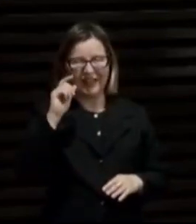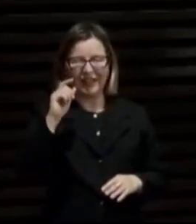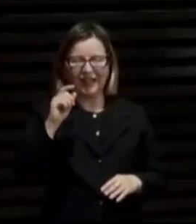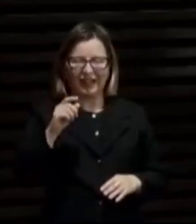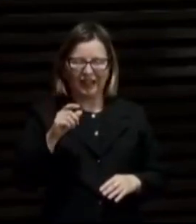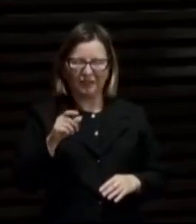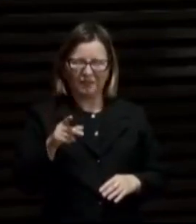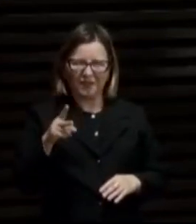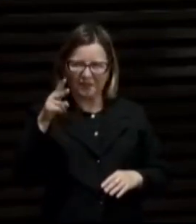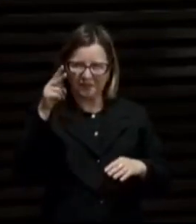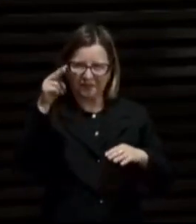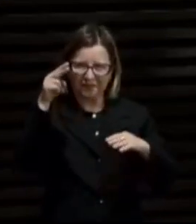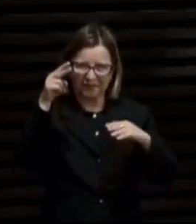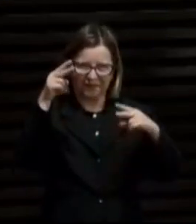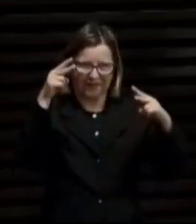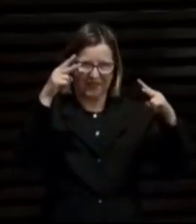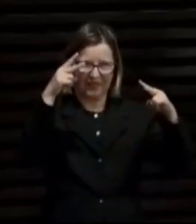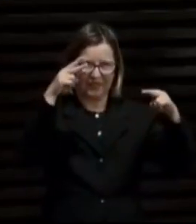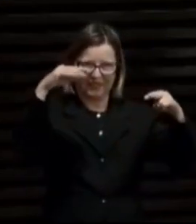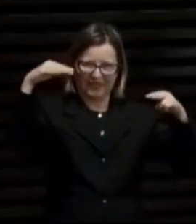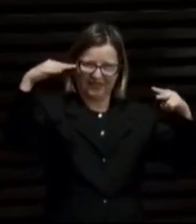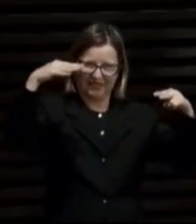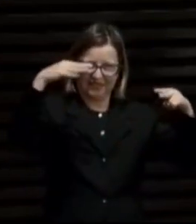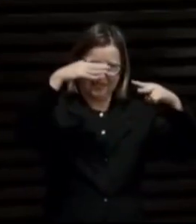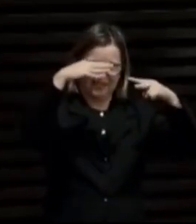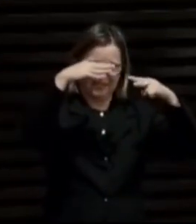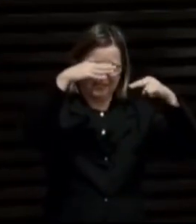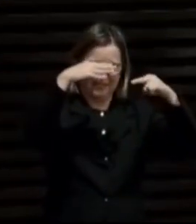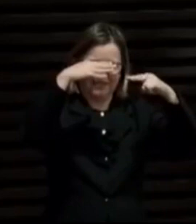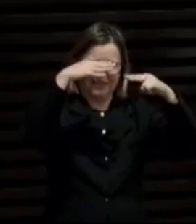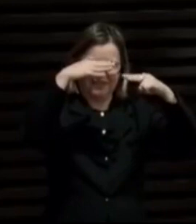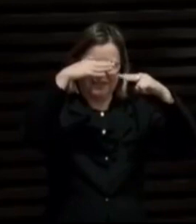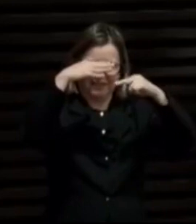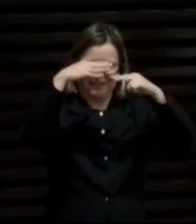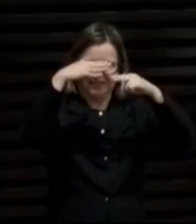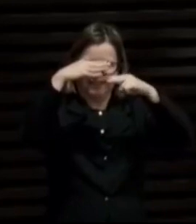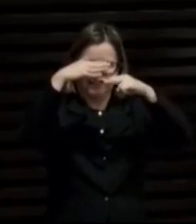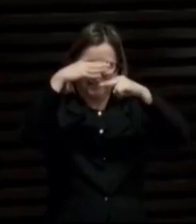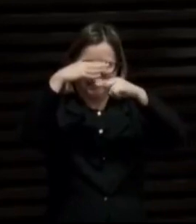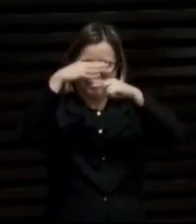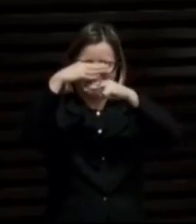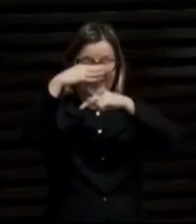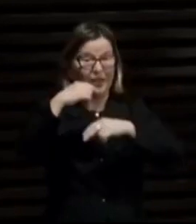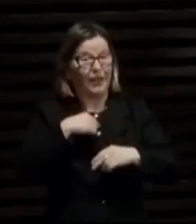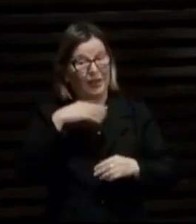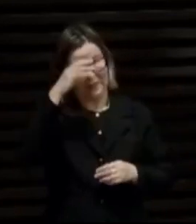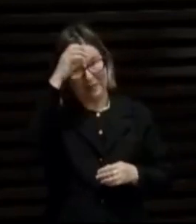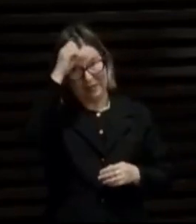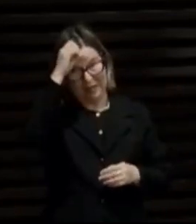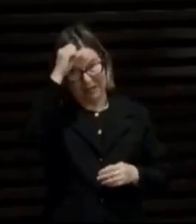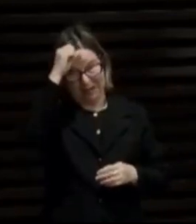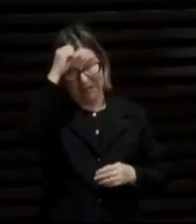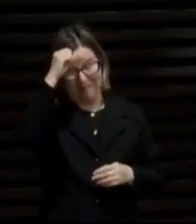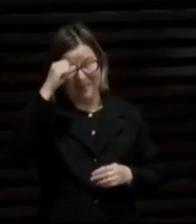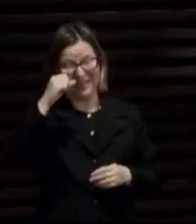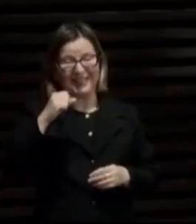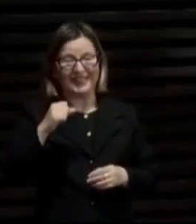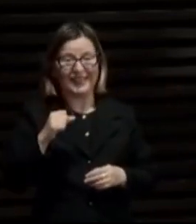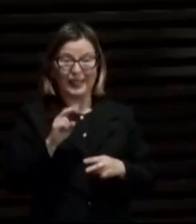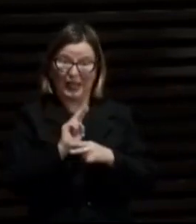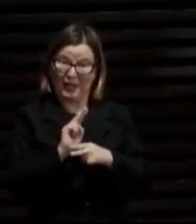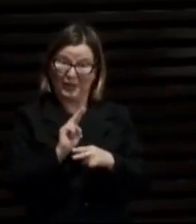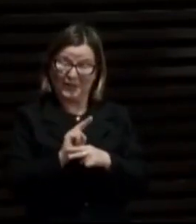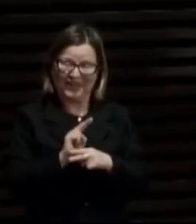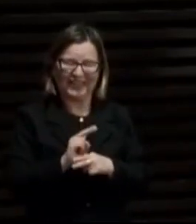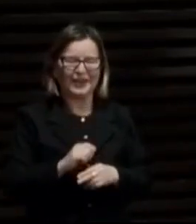lá, cortando os raminhos. Você vai acompanhando ali. Eu estou aprendendo lá com a Zezé, que me ensinou algumas coisinhas.